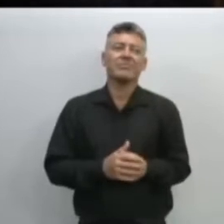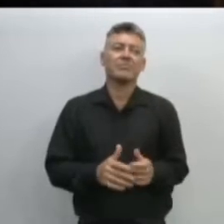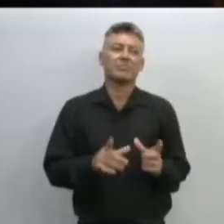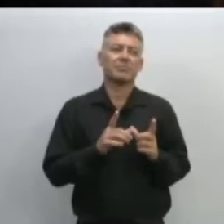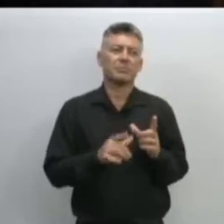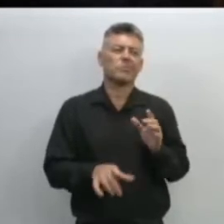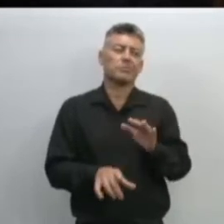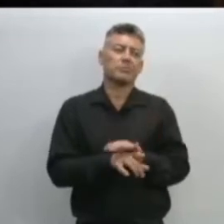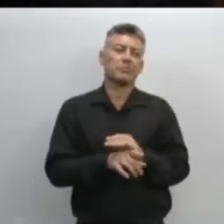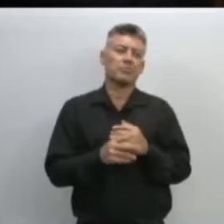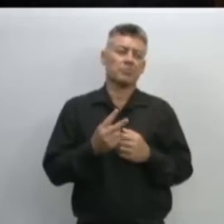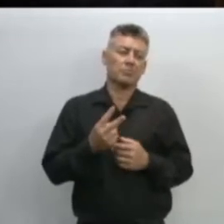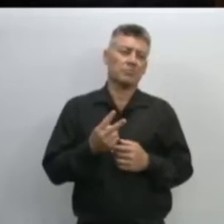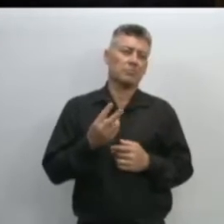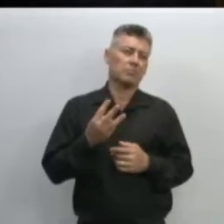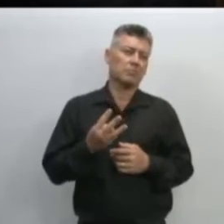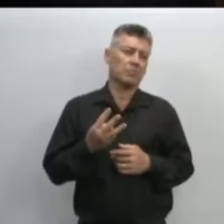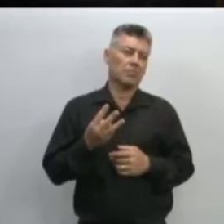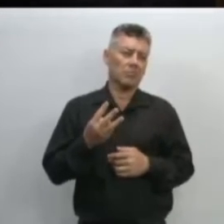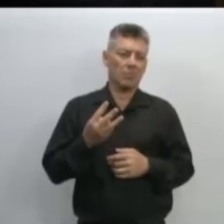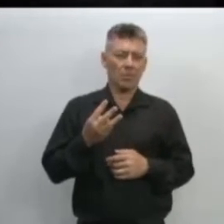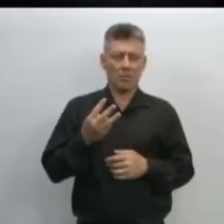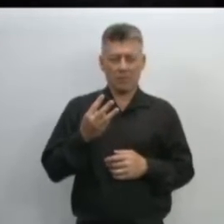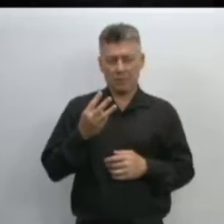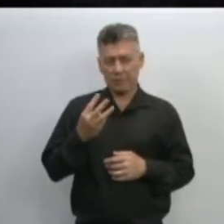de Lei 238-2022,